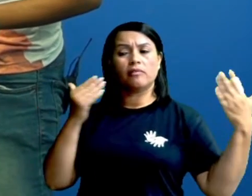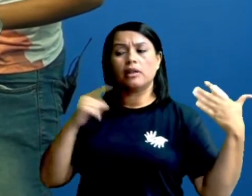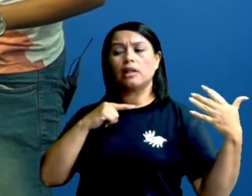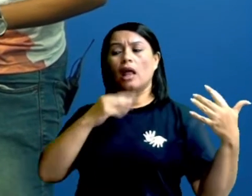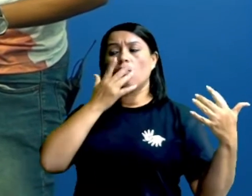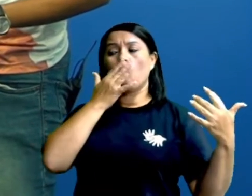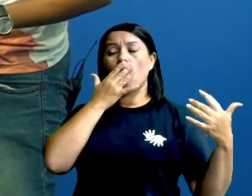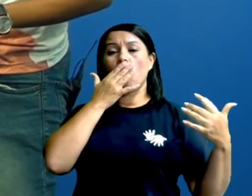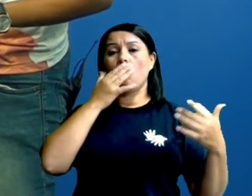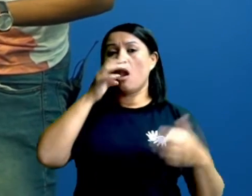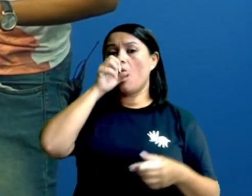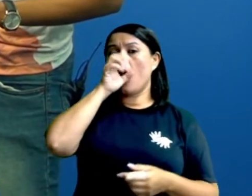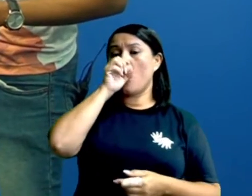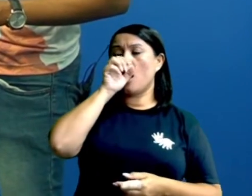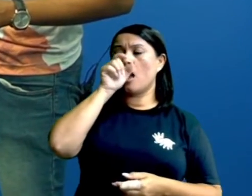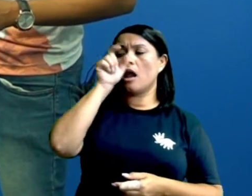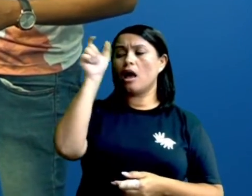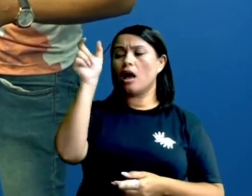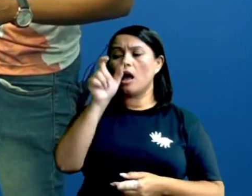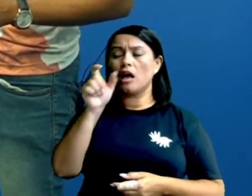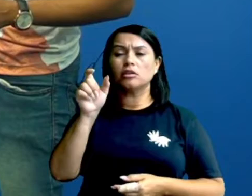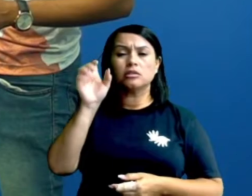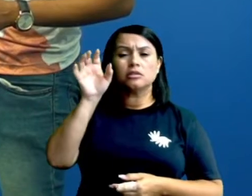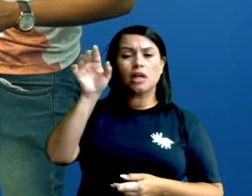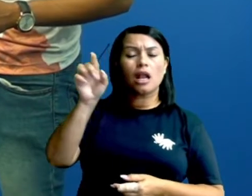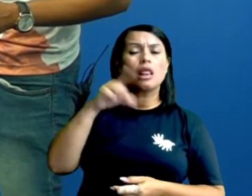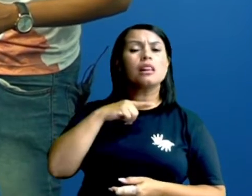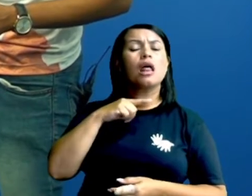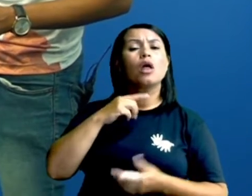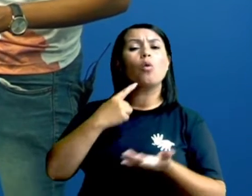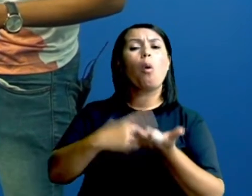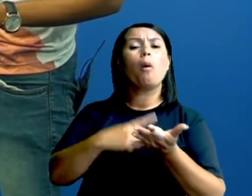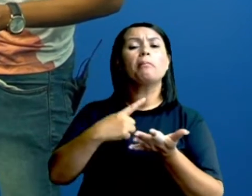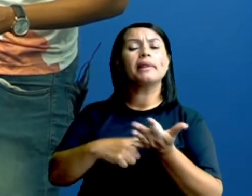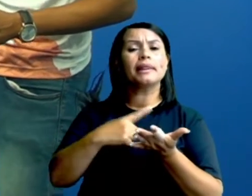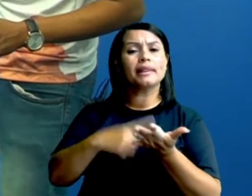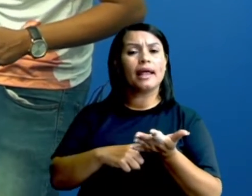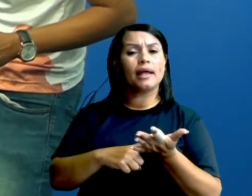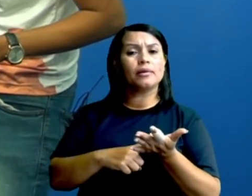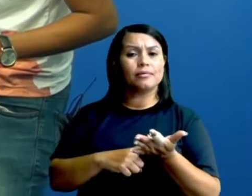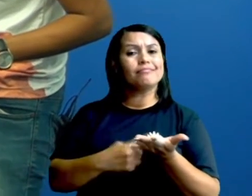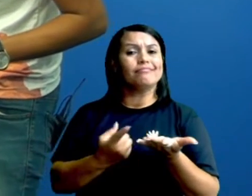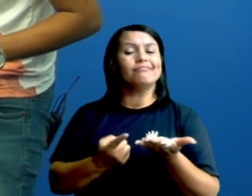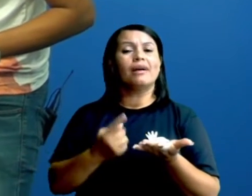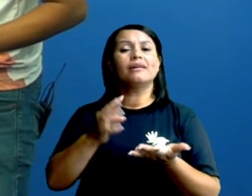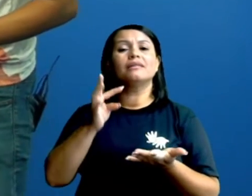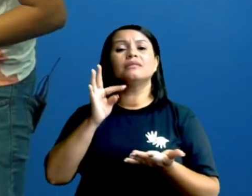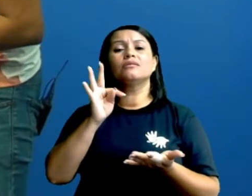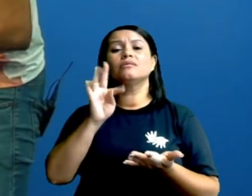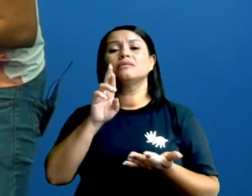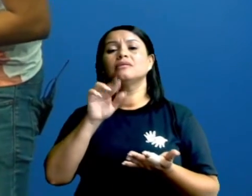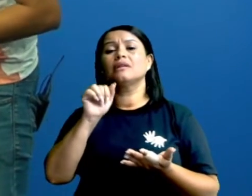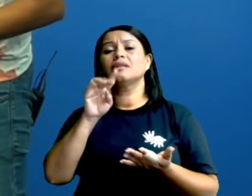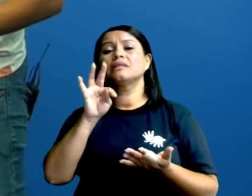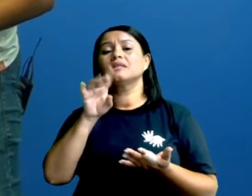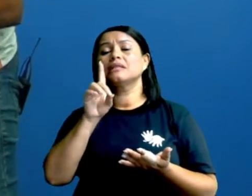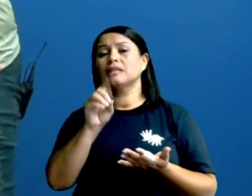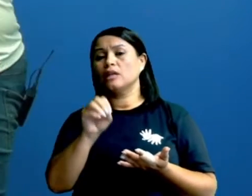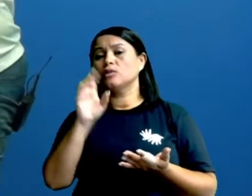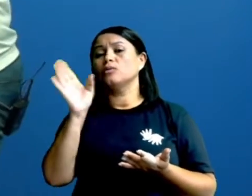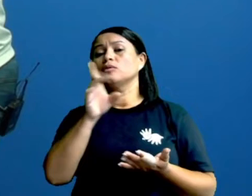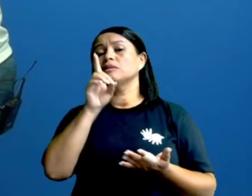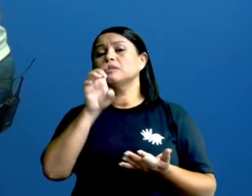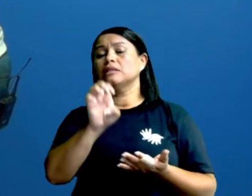é exatamente o que corresponderia naquele contexto do Tratado de Tordesilhas ao território brasileiro. Então, as expedições dos